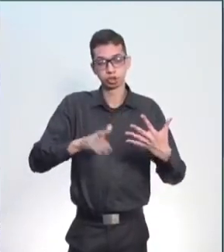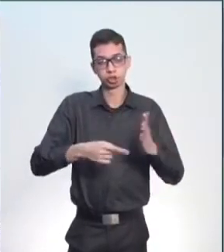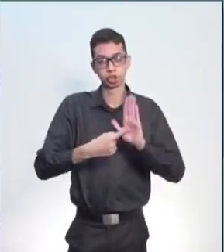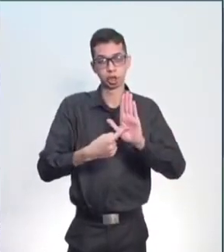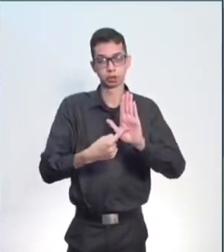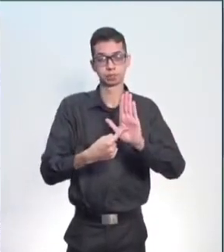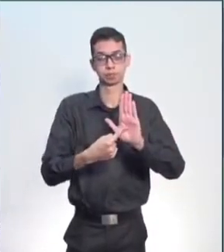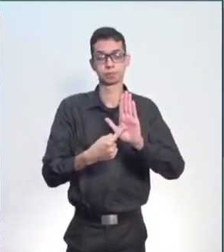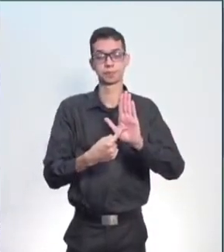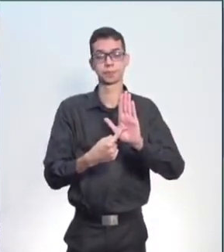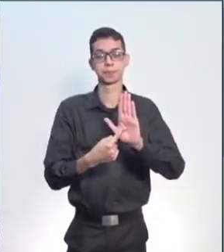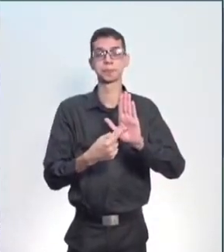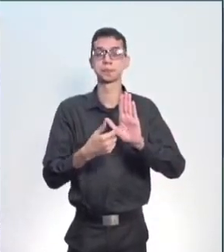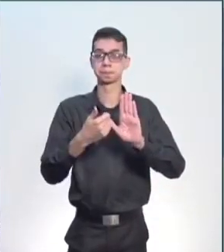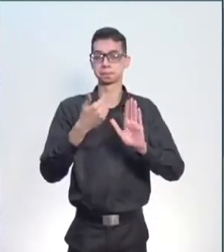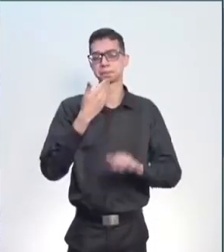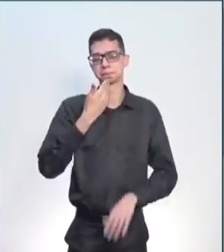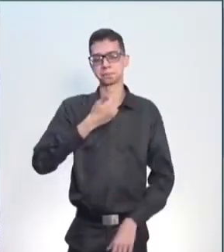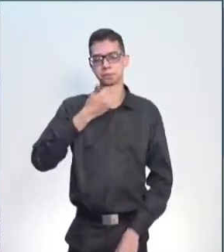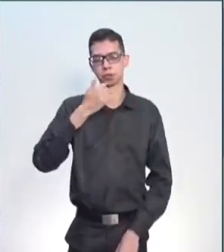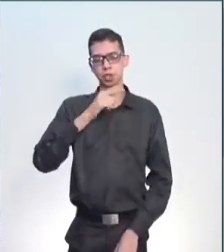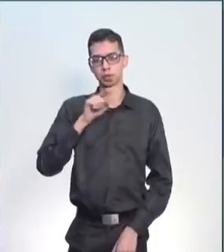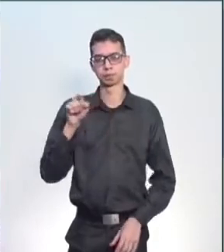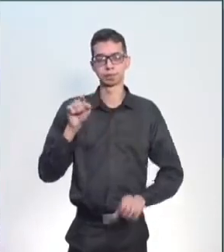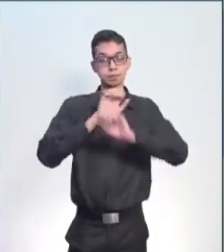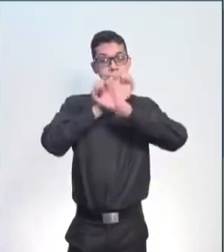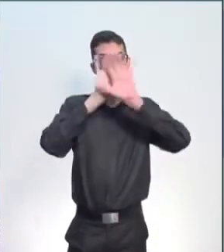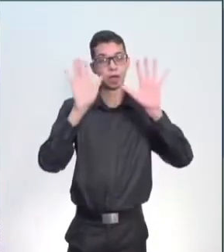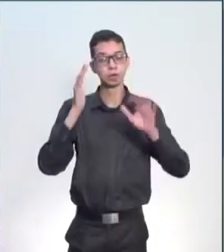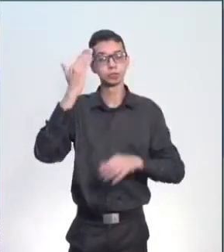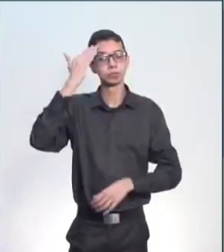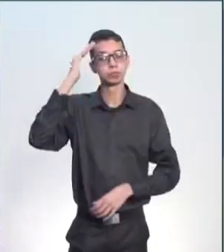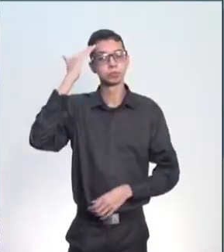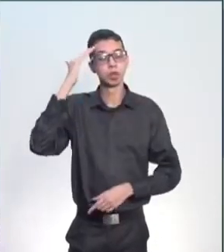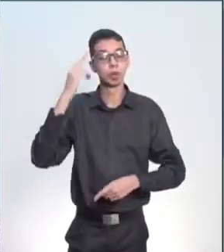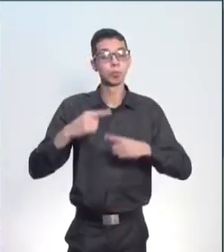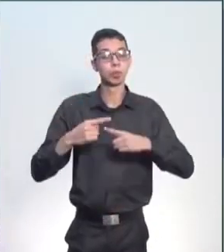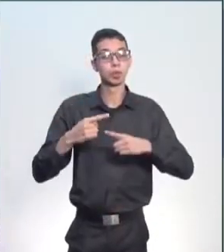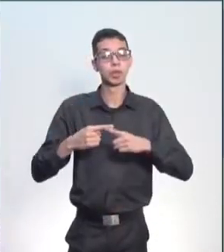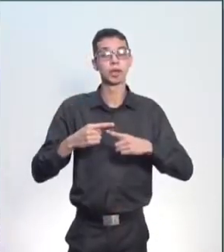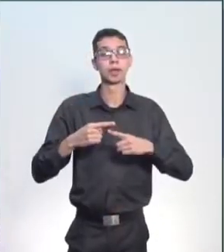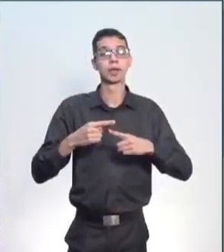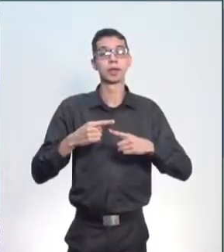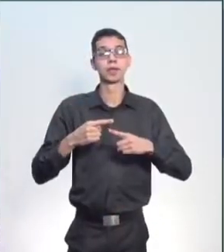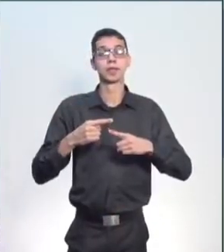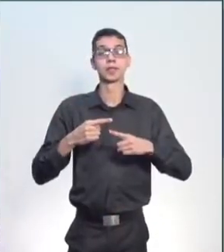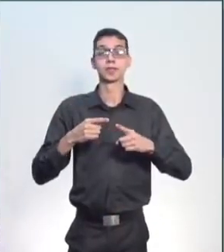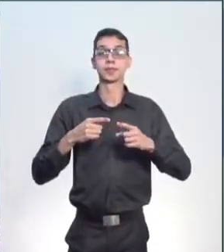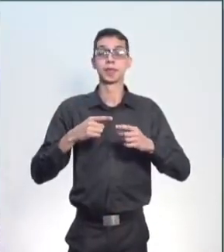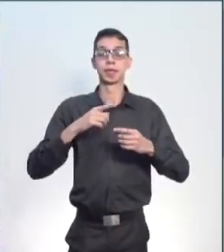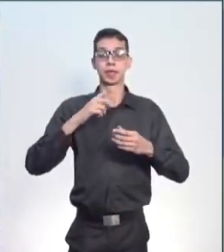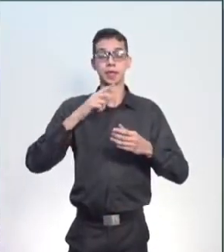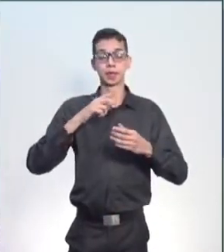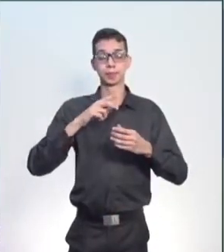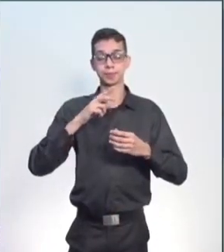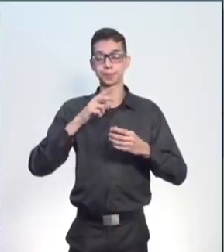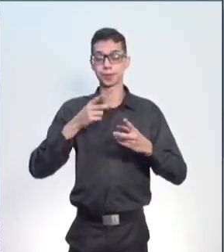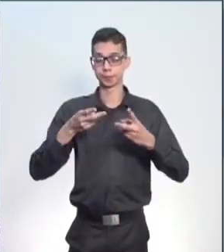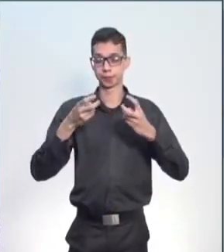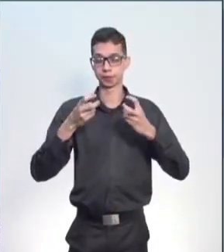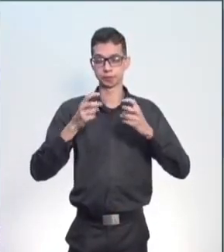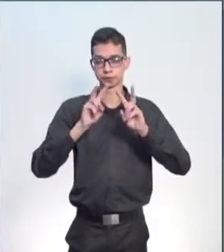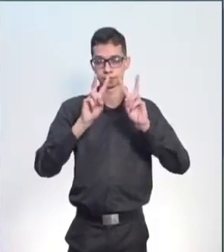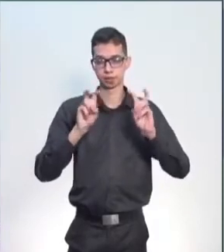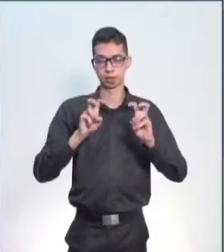os mais efetivos quando a gente olha a Constituição. Existem vários exemplos, né,